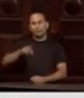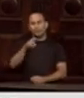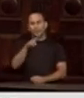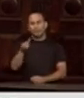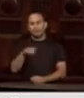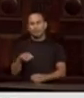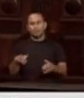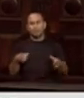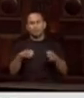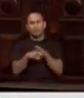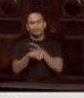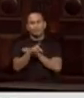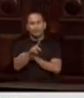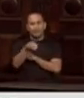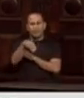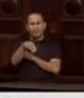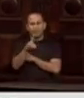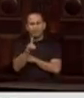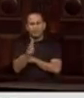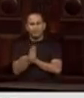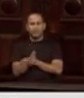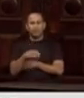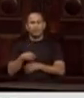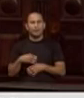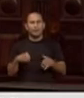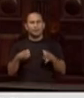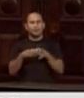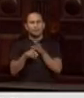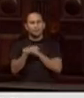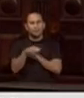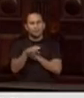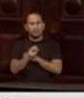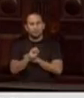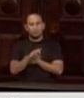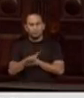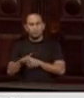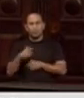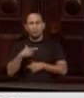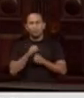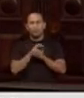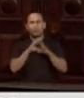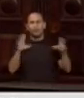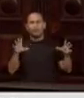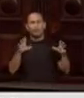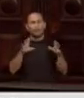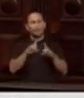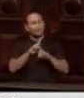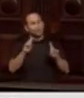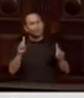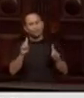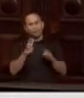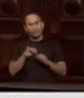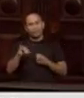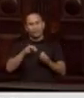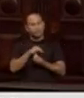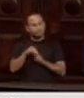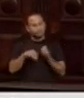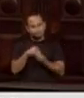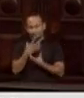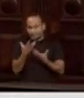do PMDB e a bancada do PSOL tem posição clara e firme de que não vai participar e nem vai